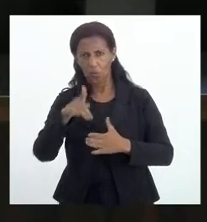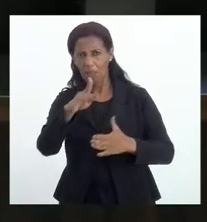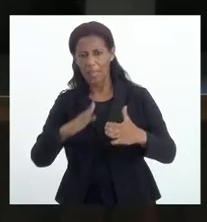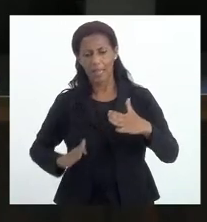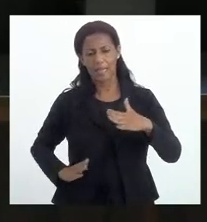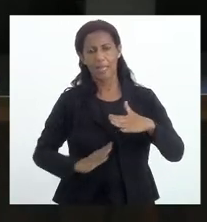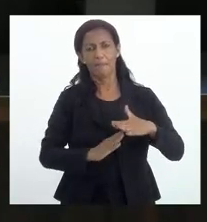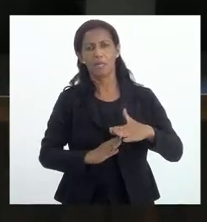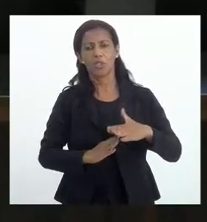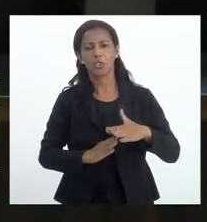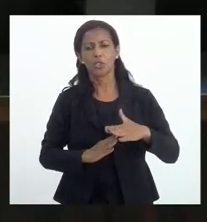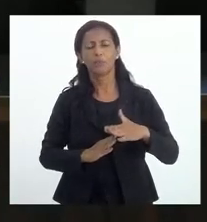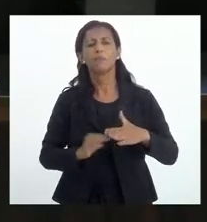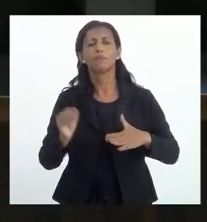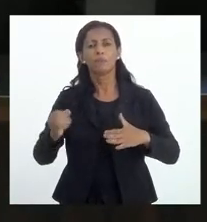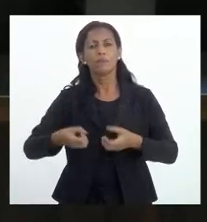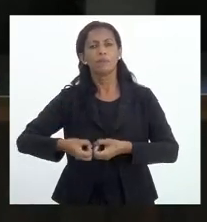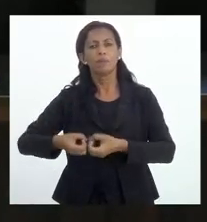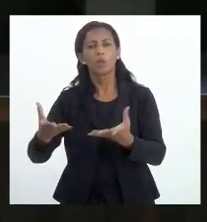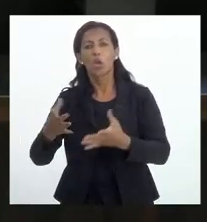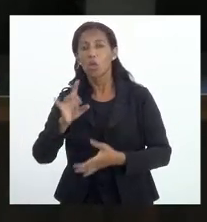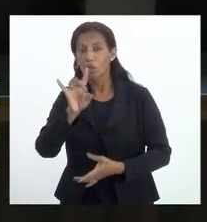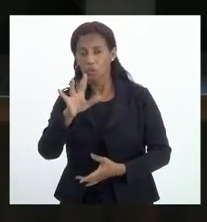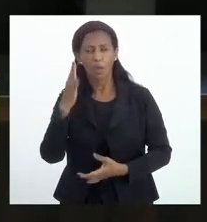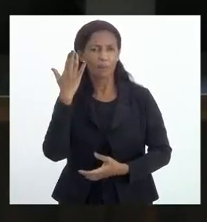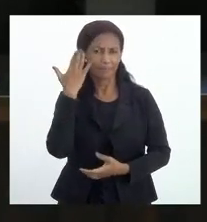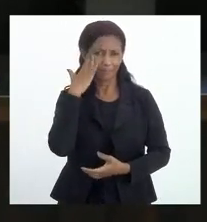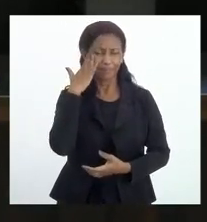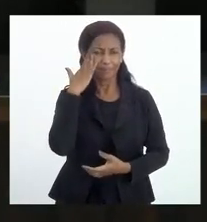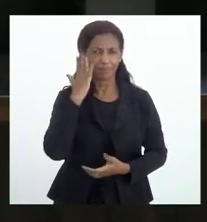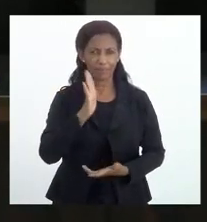limitar a despesa. Então, só